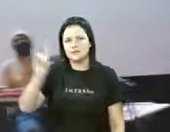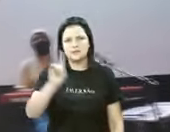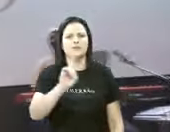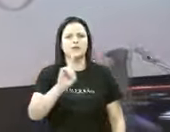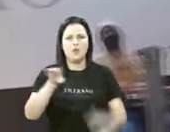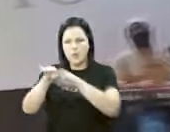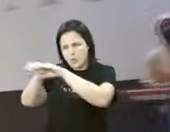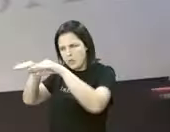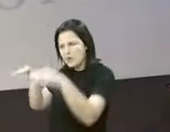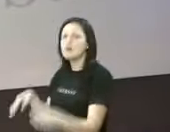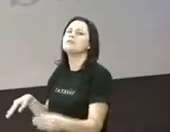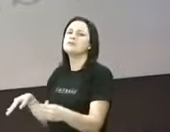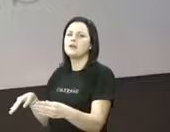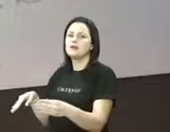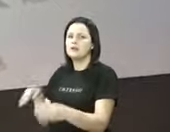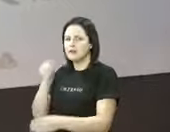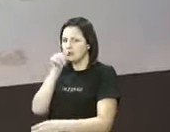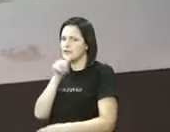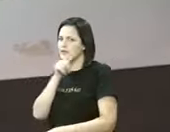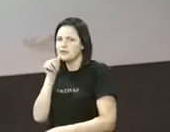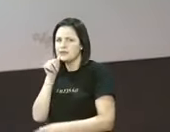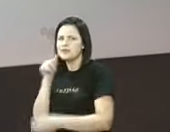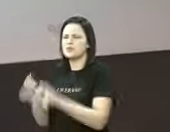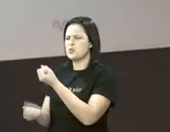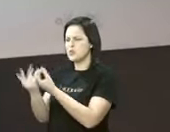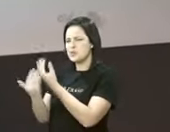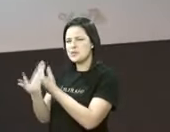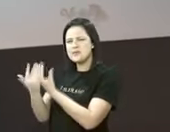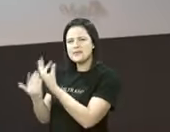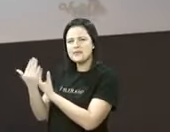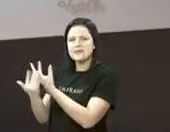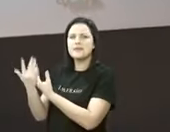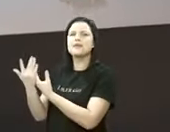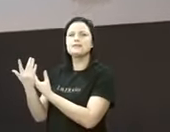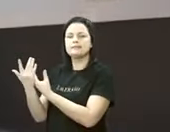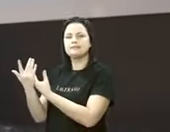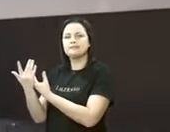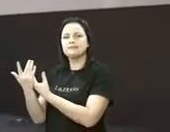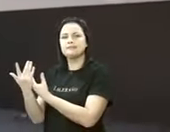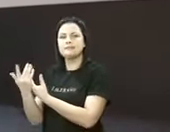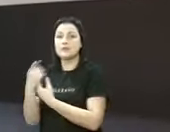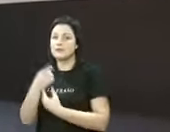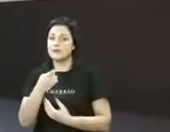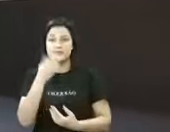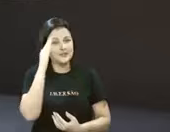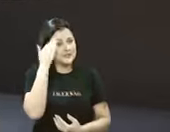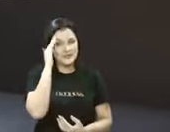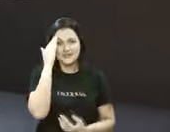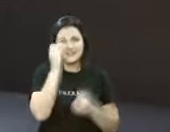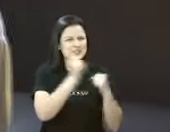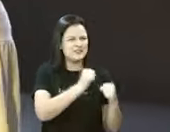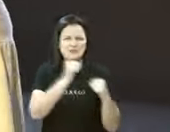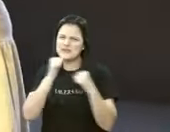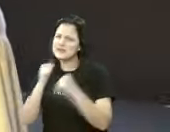Você não tem noção do poder que tem a brasa que sai do altar. Oh, glória! Uma